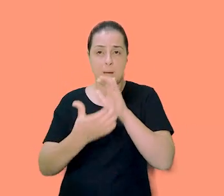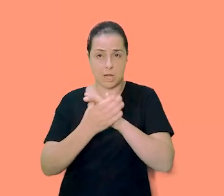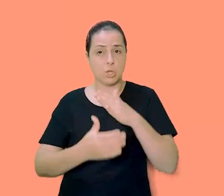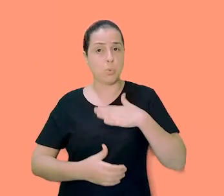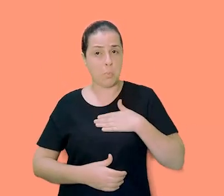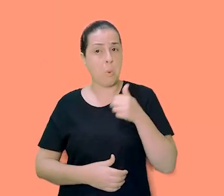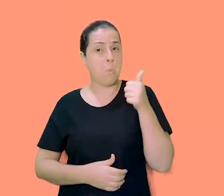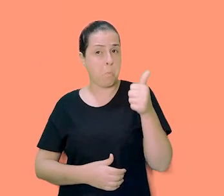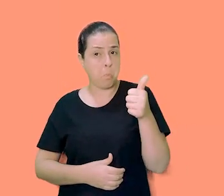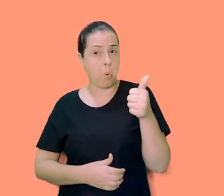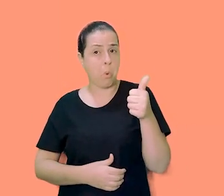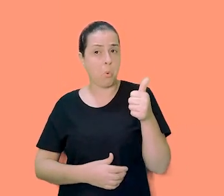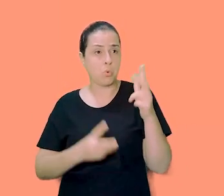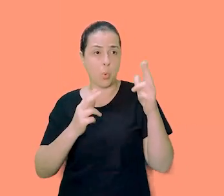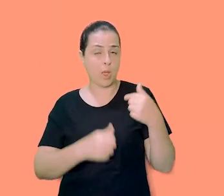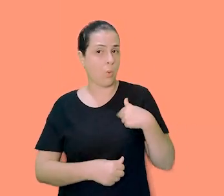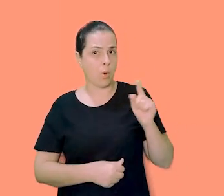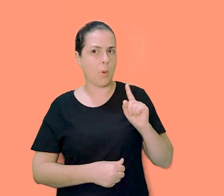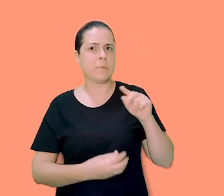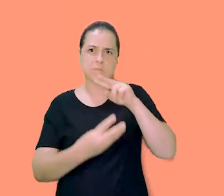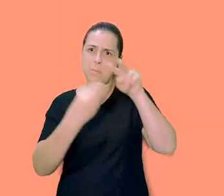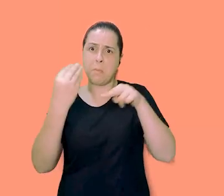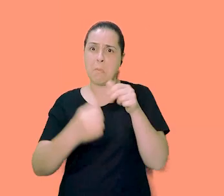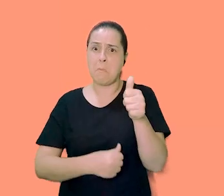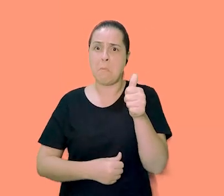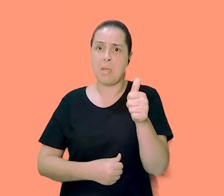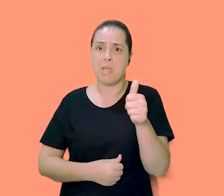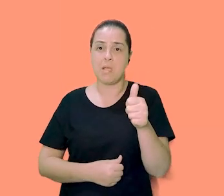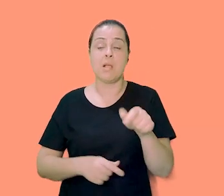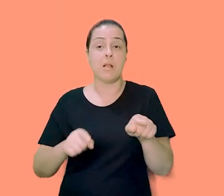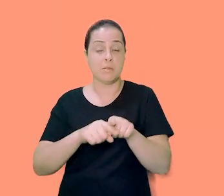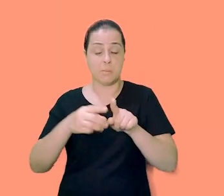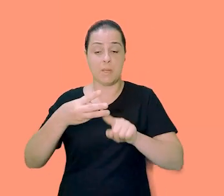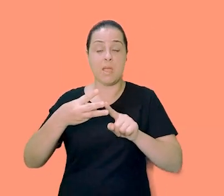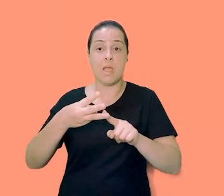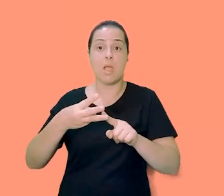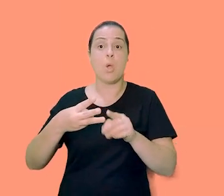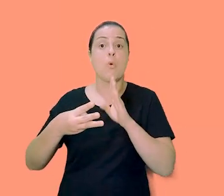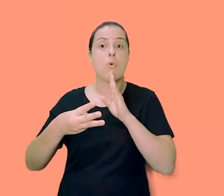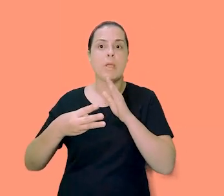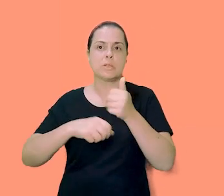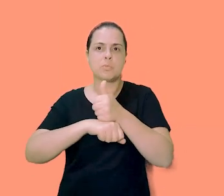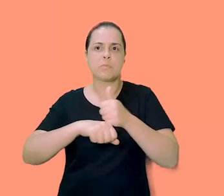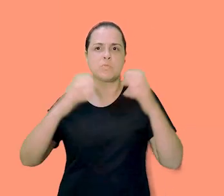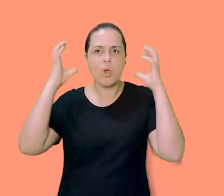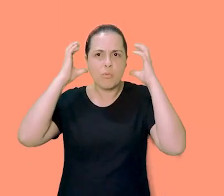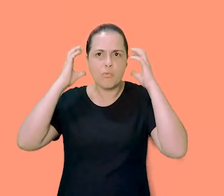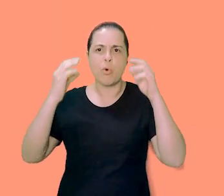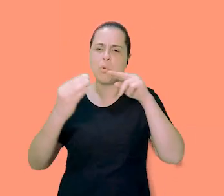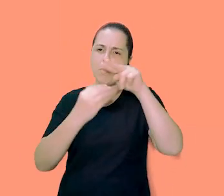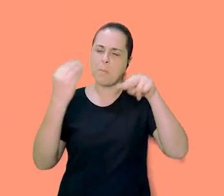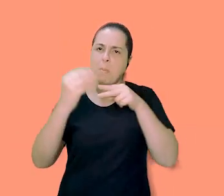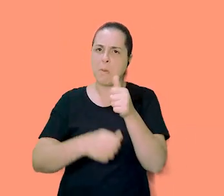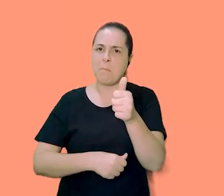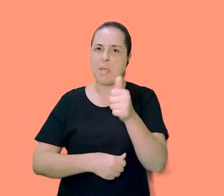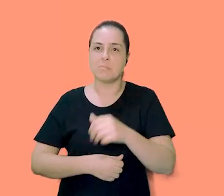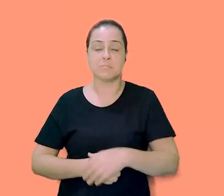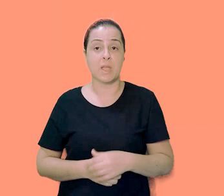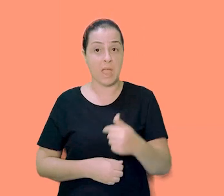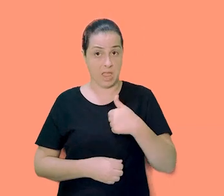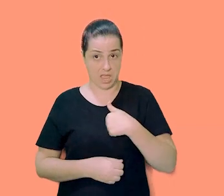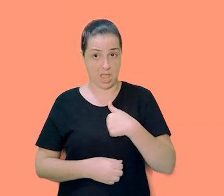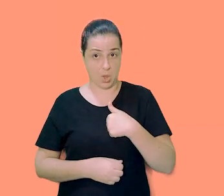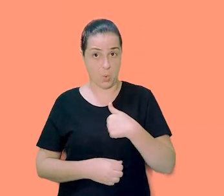Não tão boa quanto a que eu tinha, mas ele faz. Uma leitura labial boa. Eu conheci muita fono que faz leitura labial boa. No meu caso, quando eu perdi a